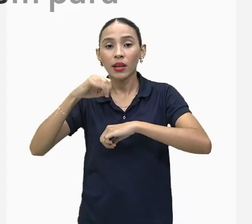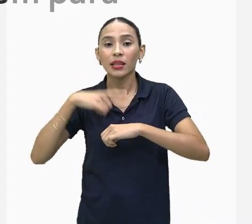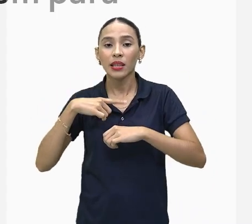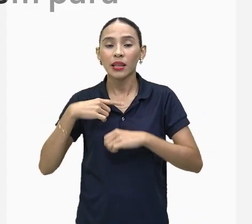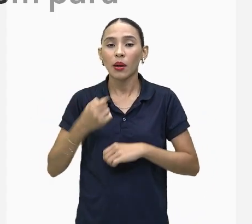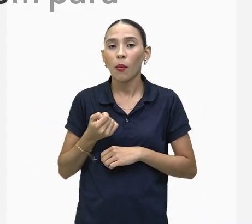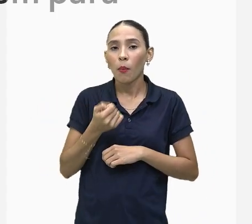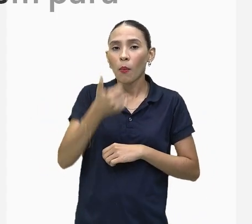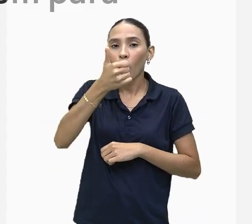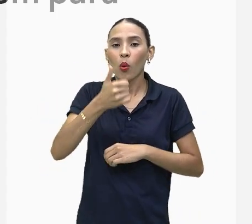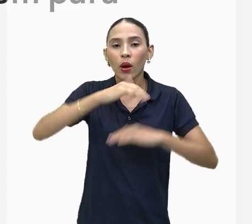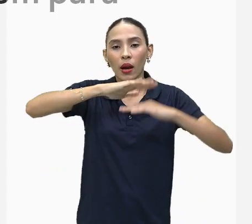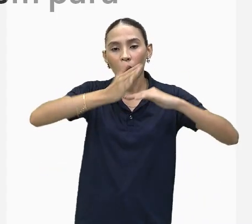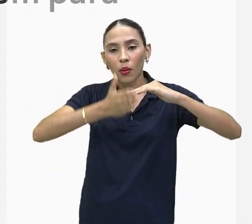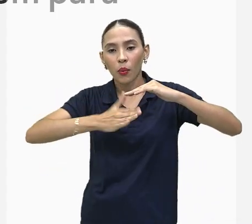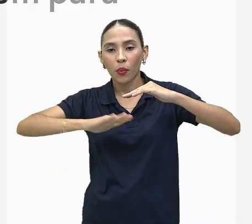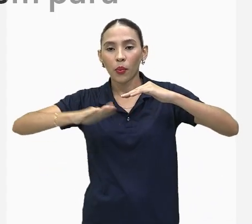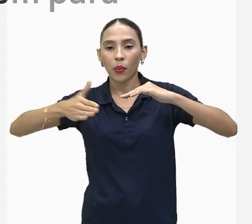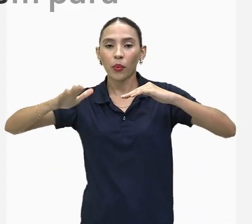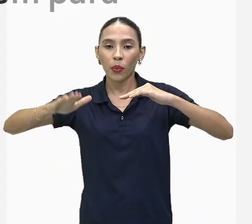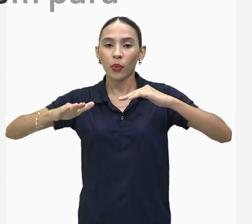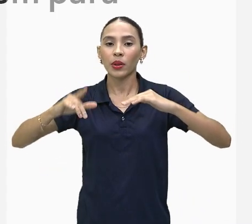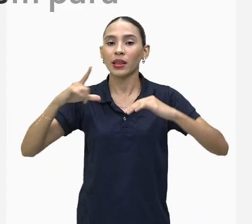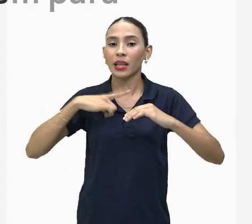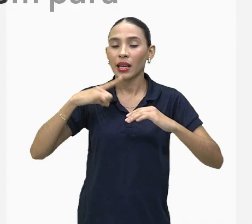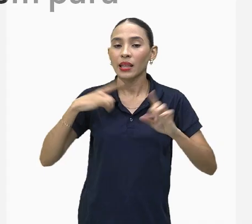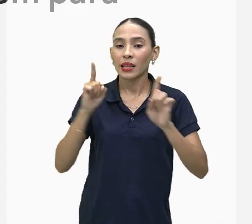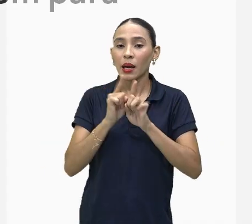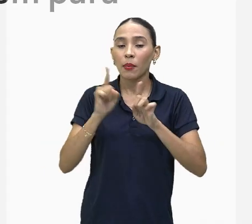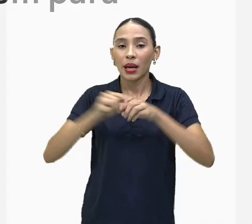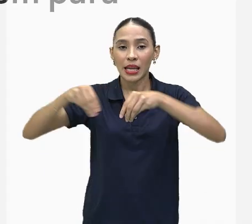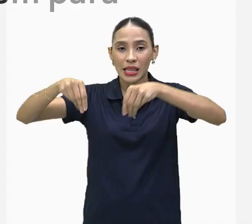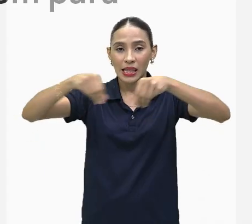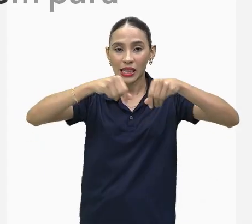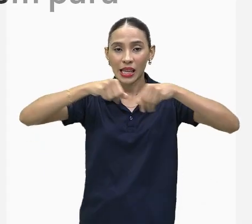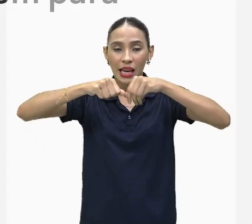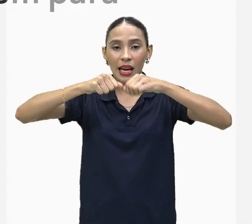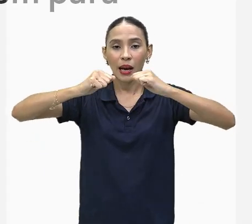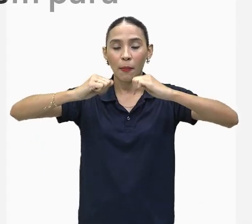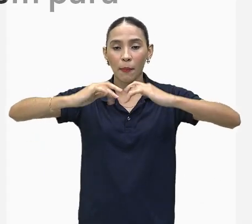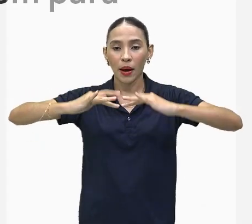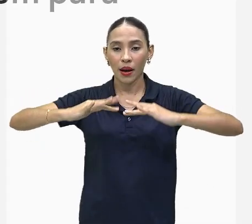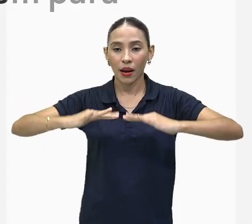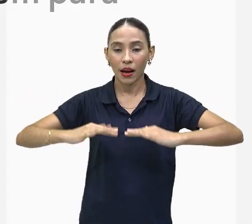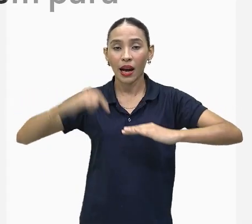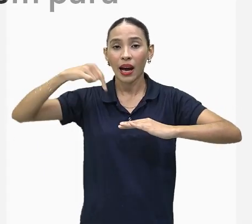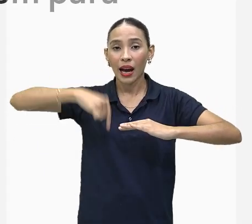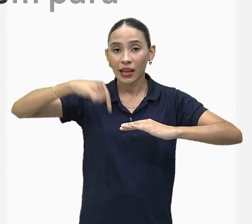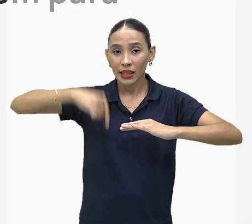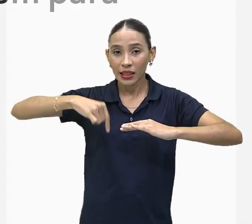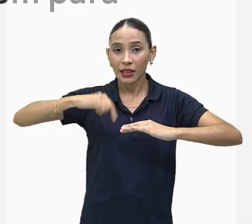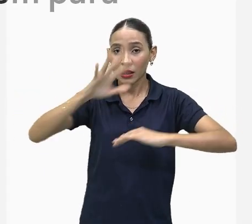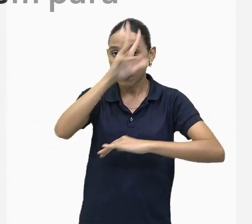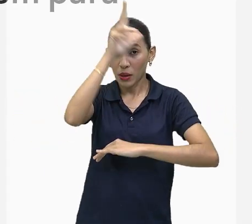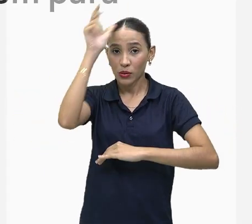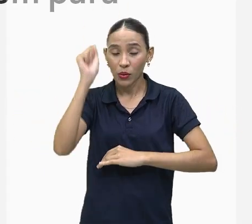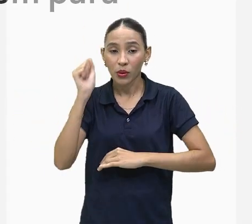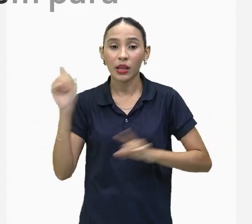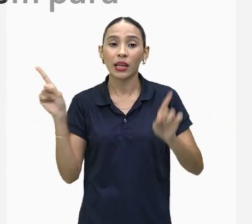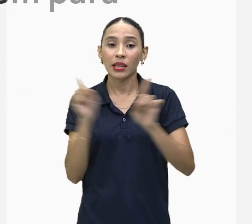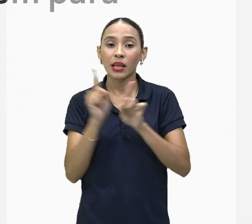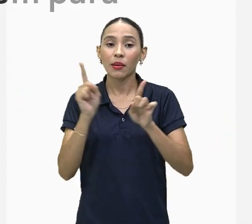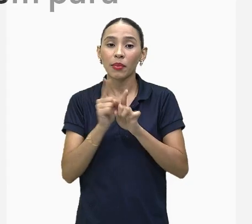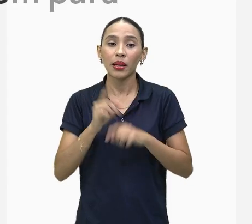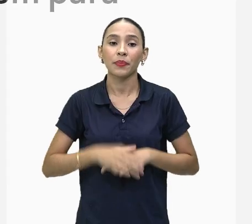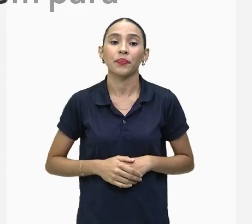pouca declividade, onde nós temos o predomínio de terras baixas aí na região amazônica. E